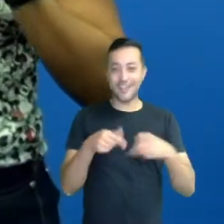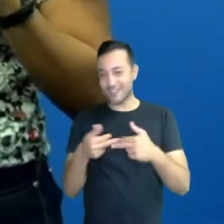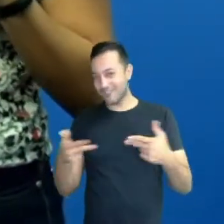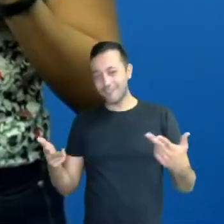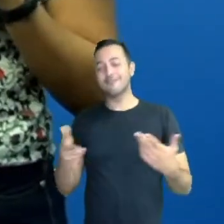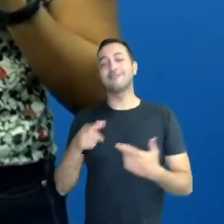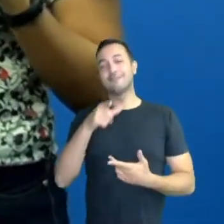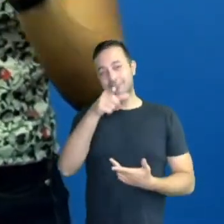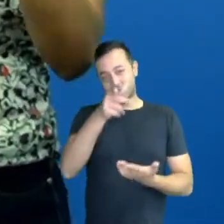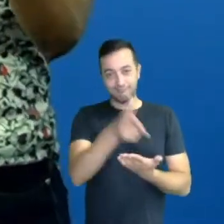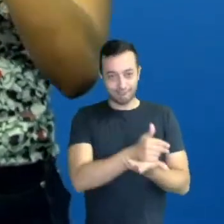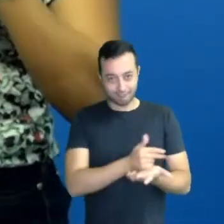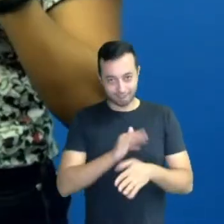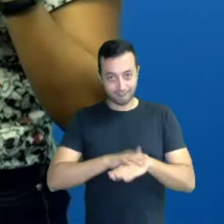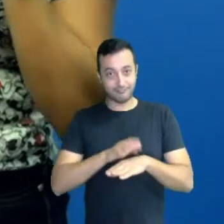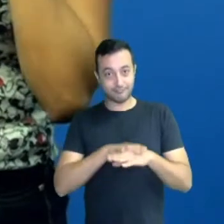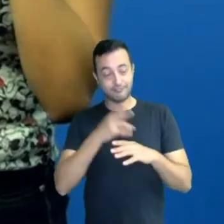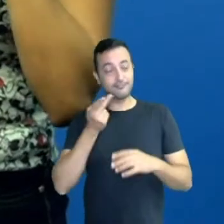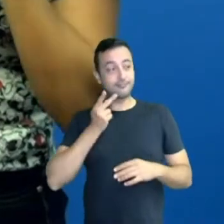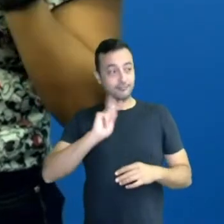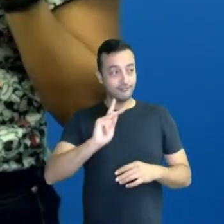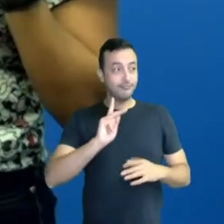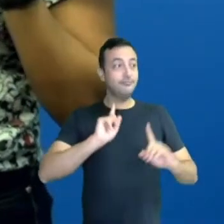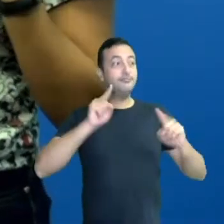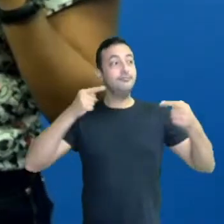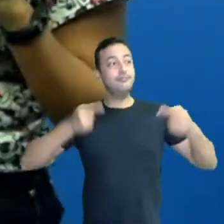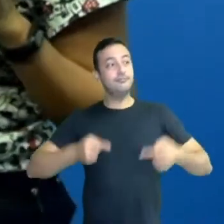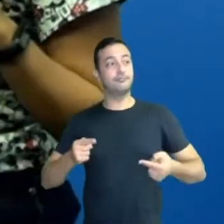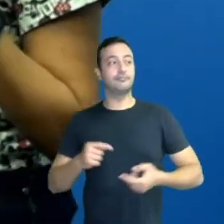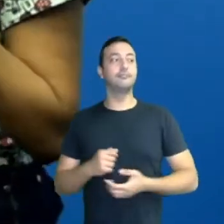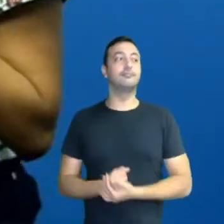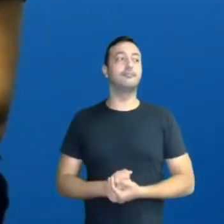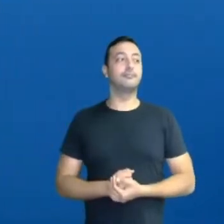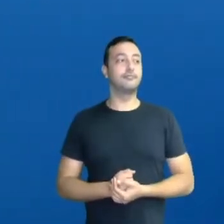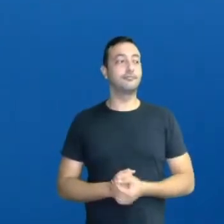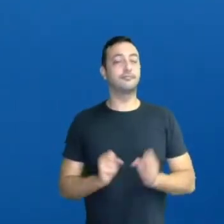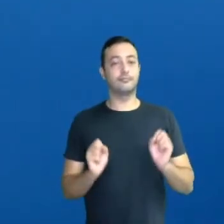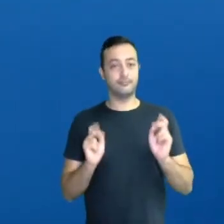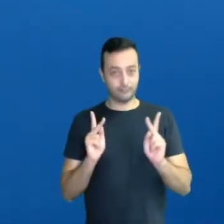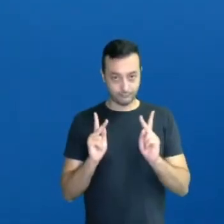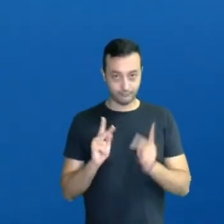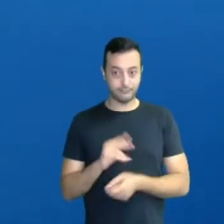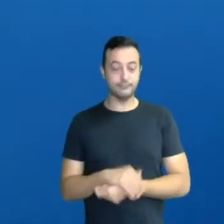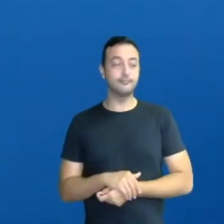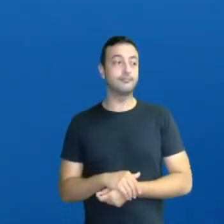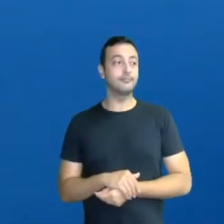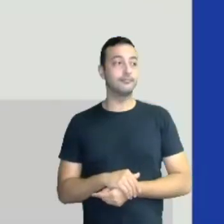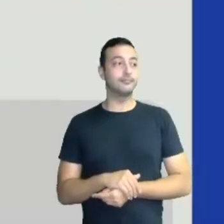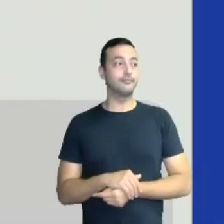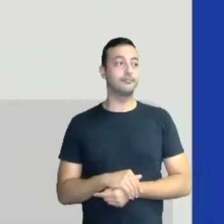você souber desenhar. Foi um dos desafios dessa aula, ok?